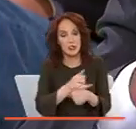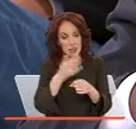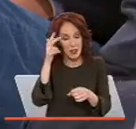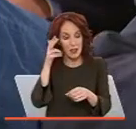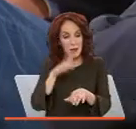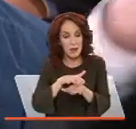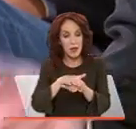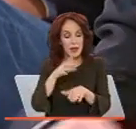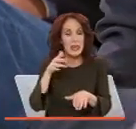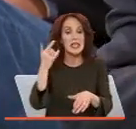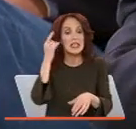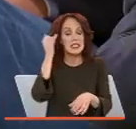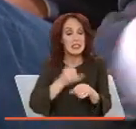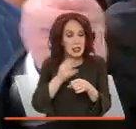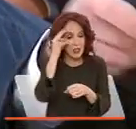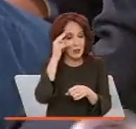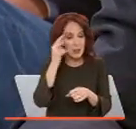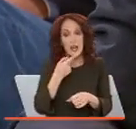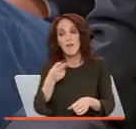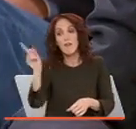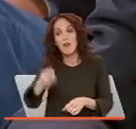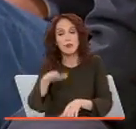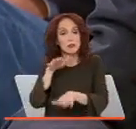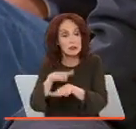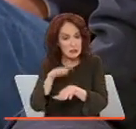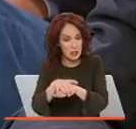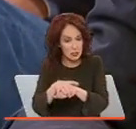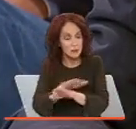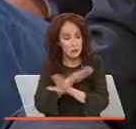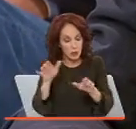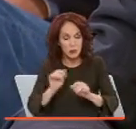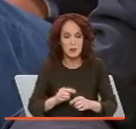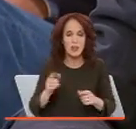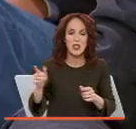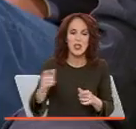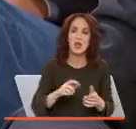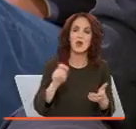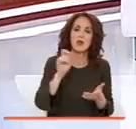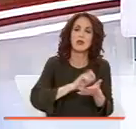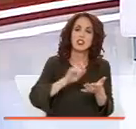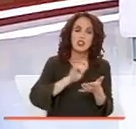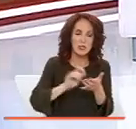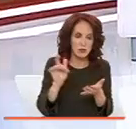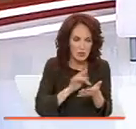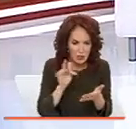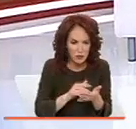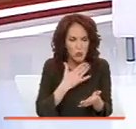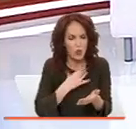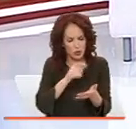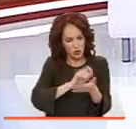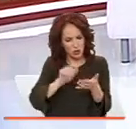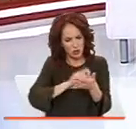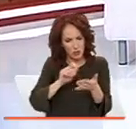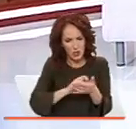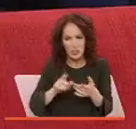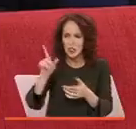sempre convites para aqui ou para ali. Eu também gosto de escrever. Publiquei mais um livro. Você fez o favor de me entrevistar quando eu lancei o